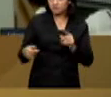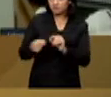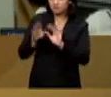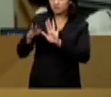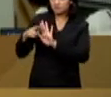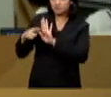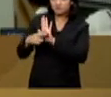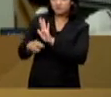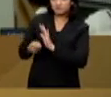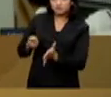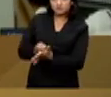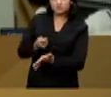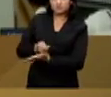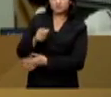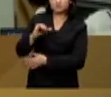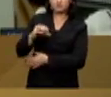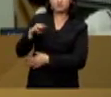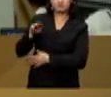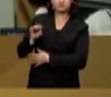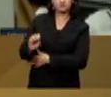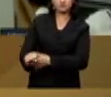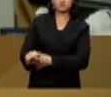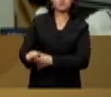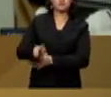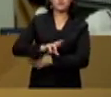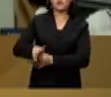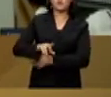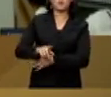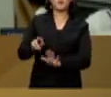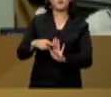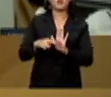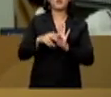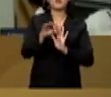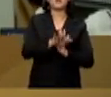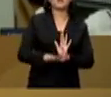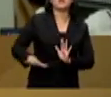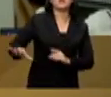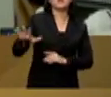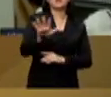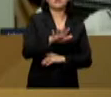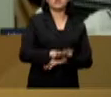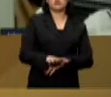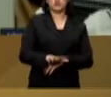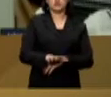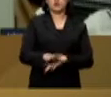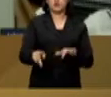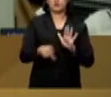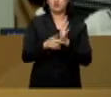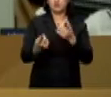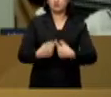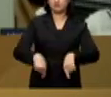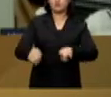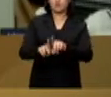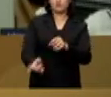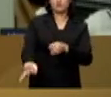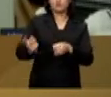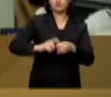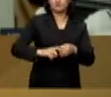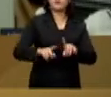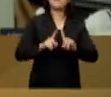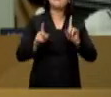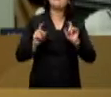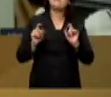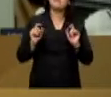ICMS não faz surgir natureza de norma geral pretensamente atribuída ao convênio, de tal modo que surge